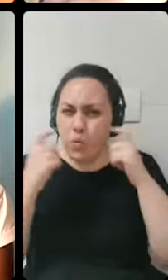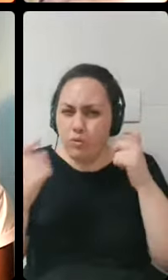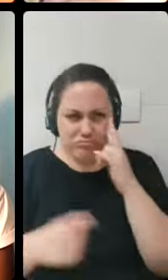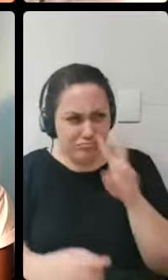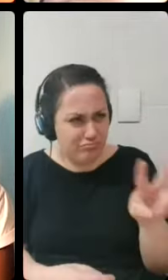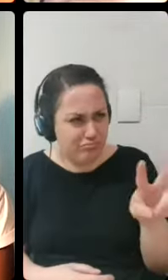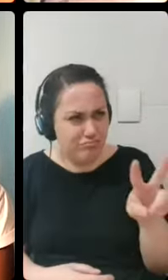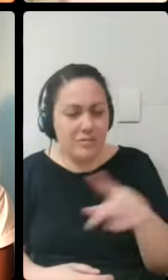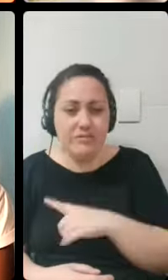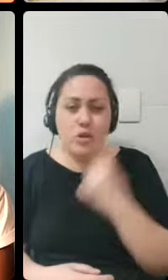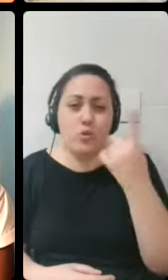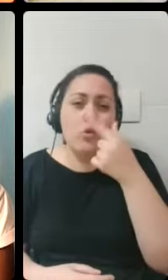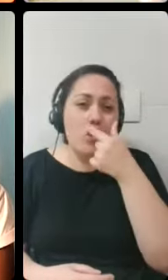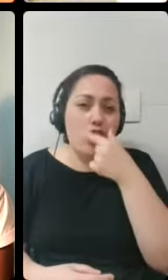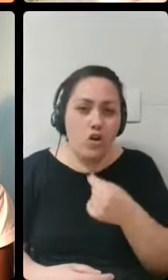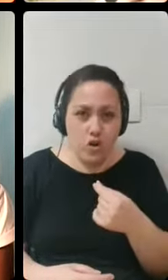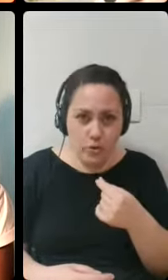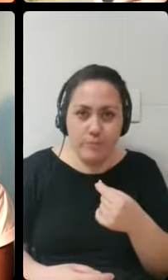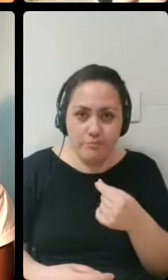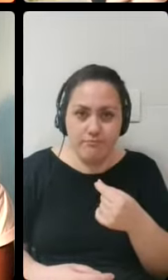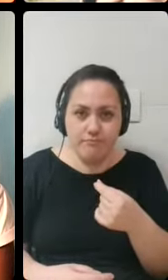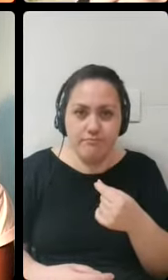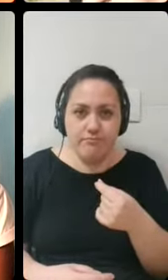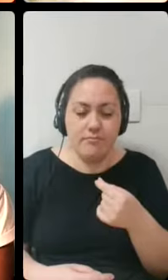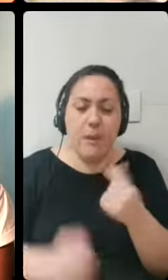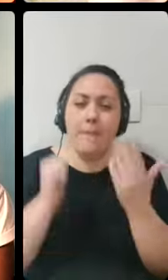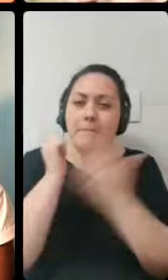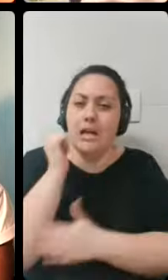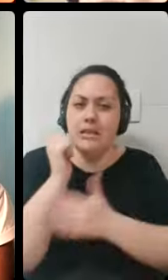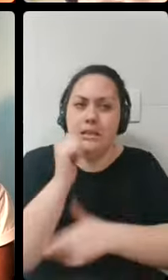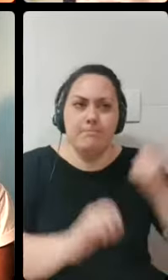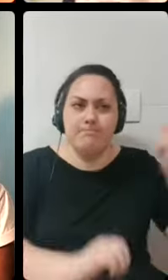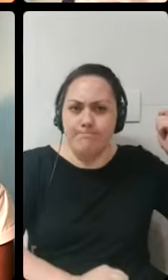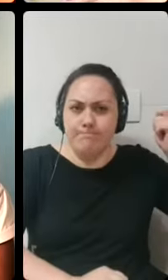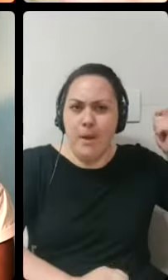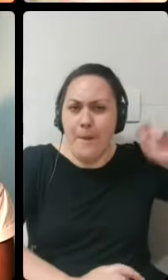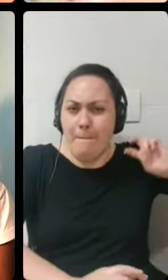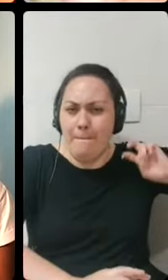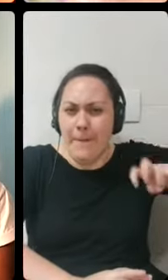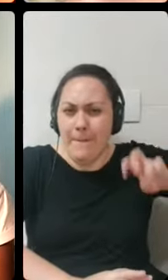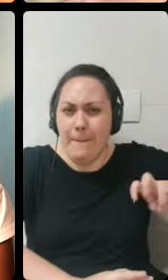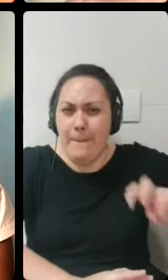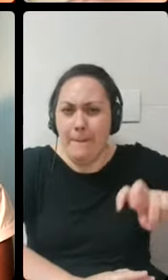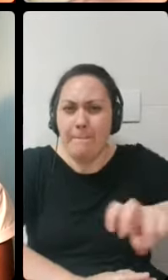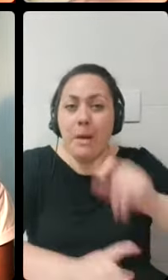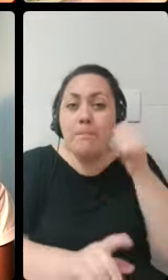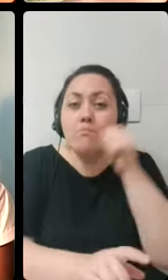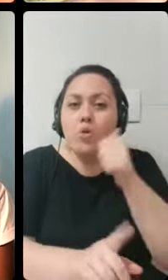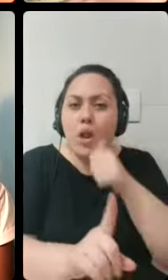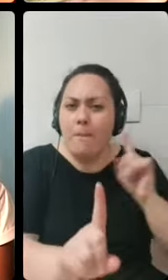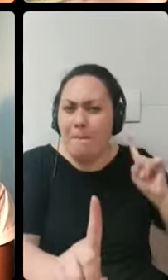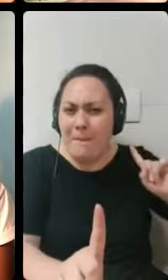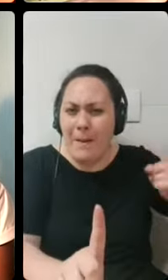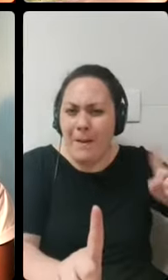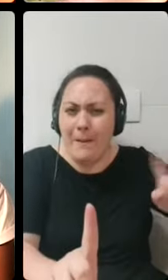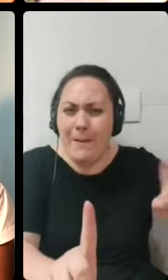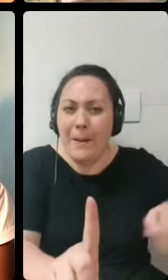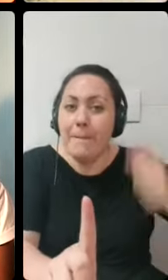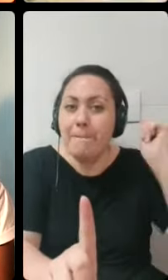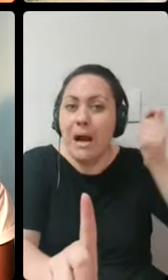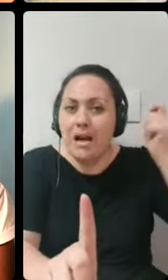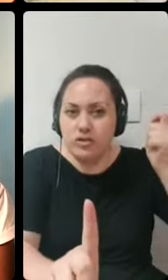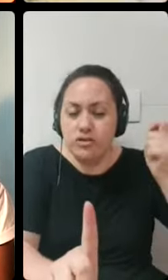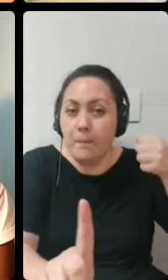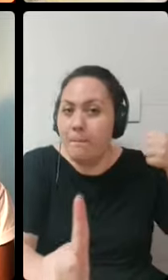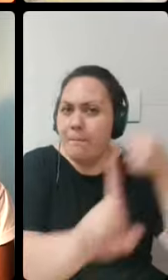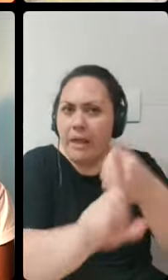homem indo atrás de uma mulher com um pedaço de madeira para Enorme. bater nela. E aí nisso a gente entrou em desespero,